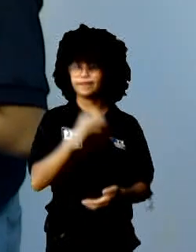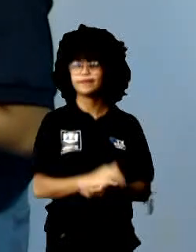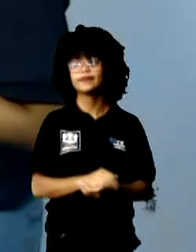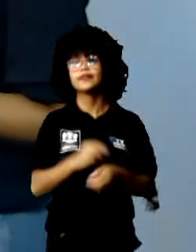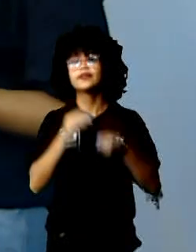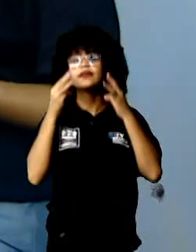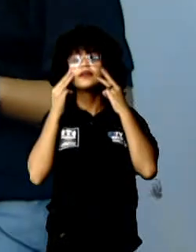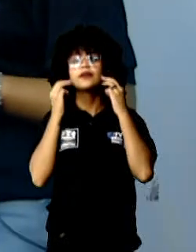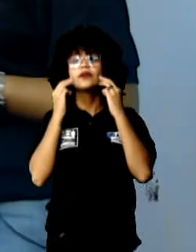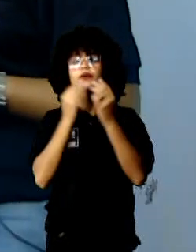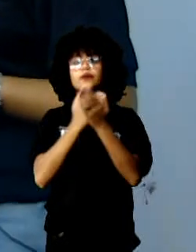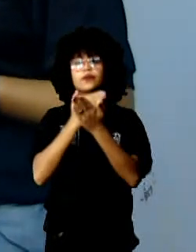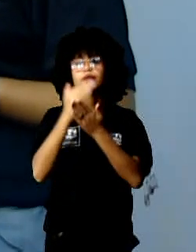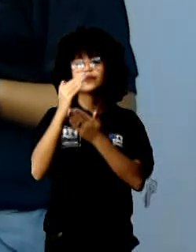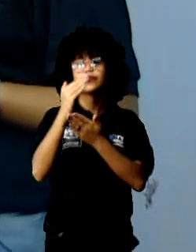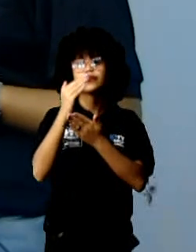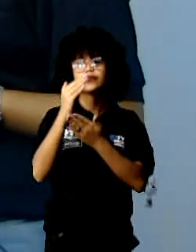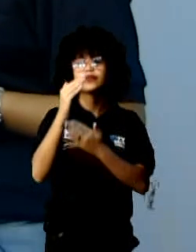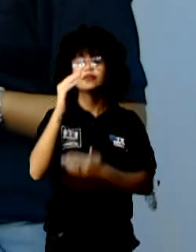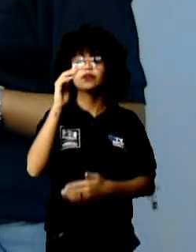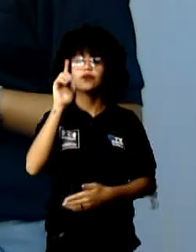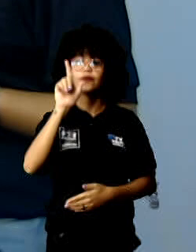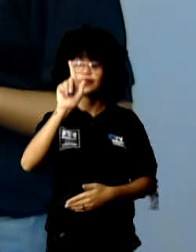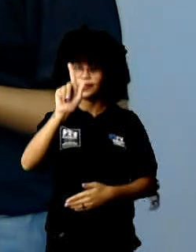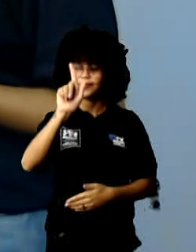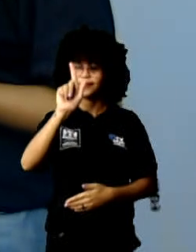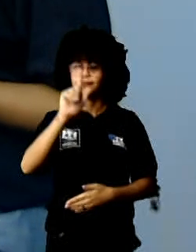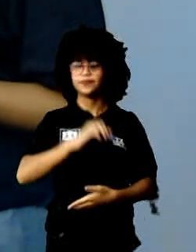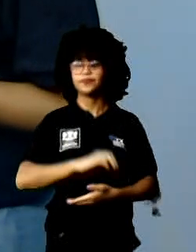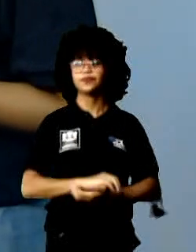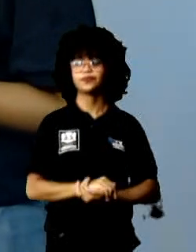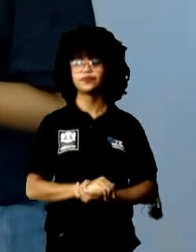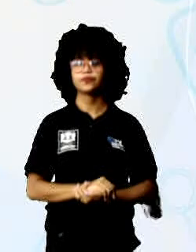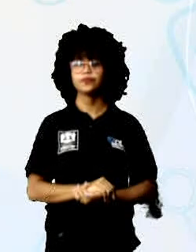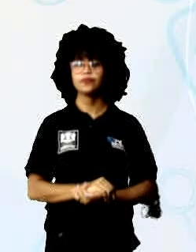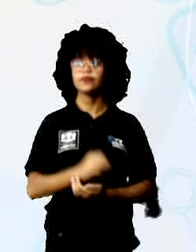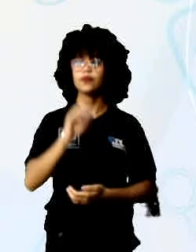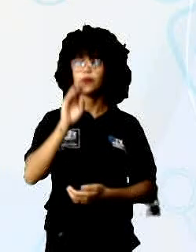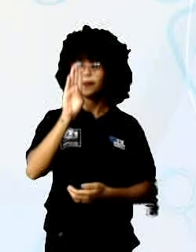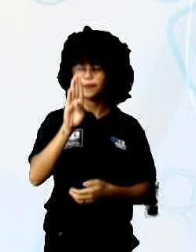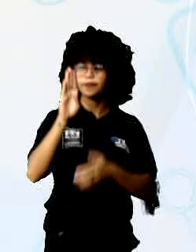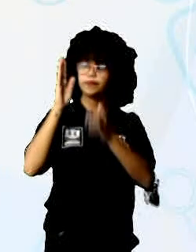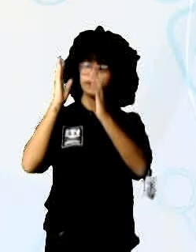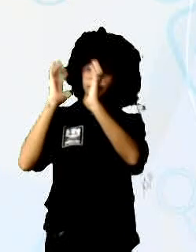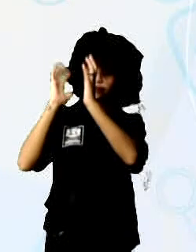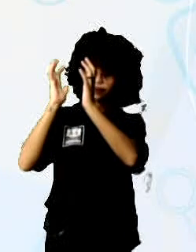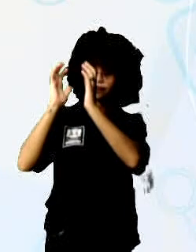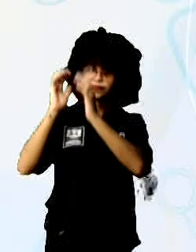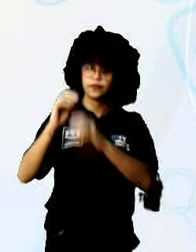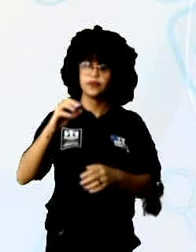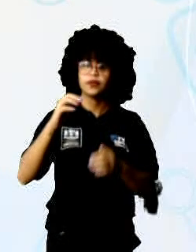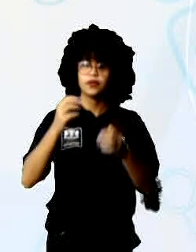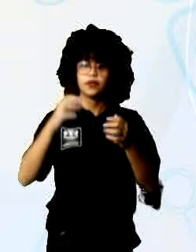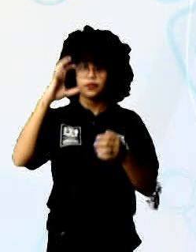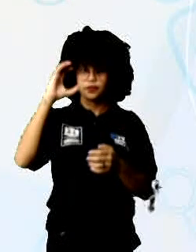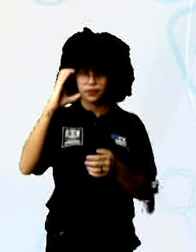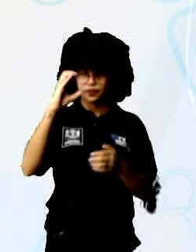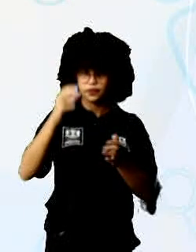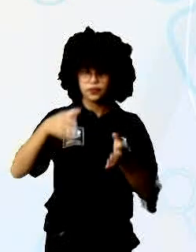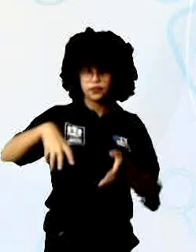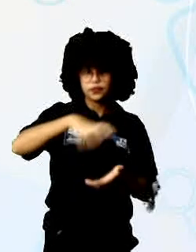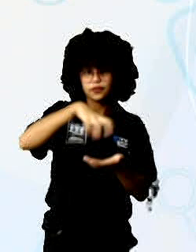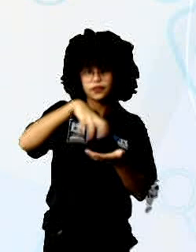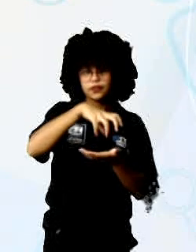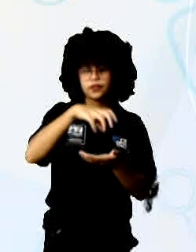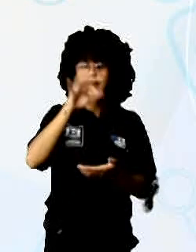e gato começa com a letrinha c b de bola ser o carro